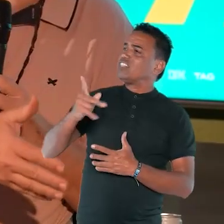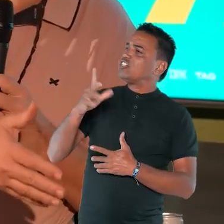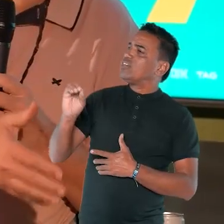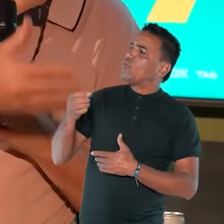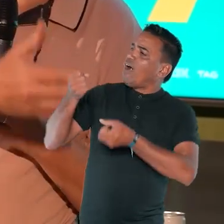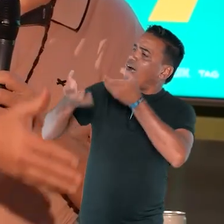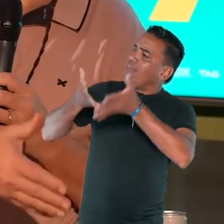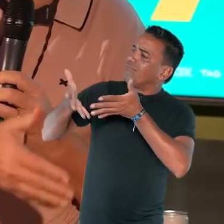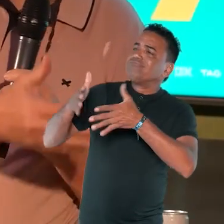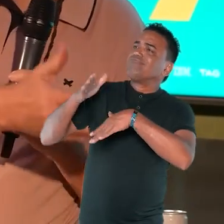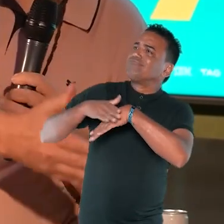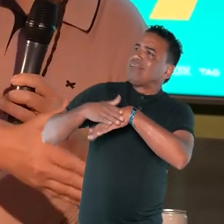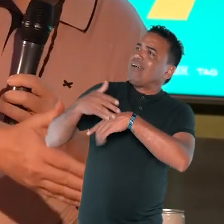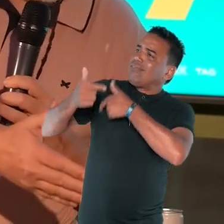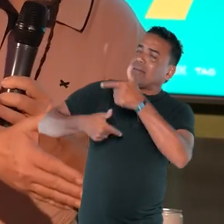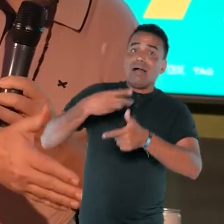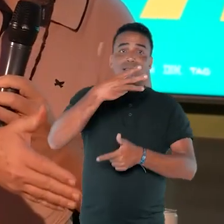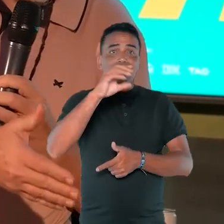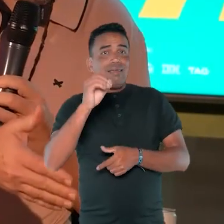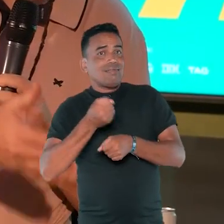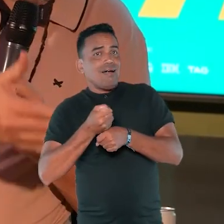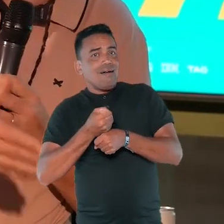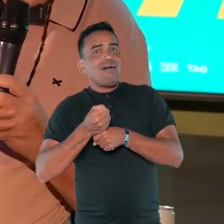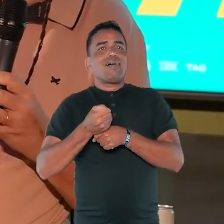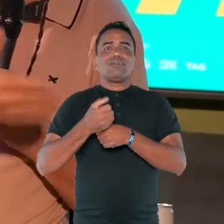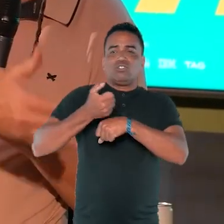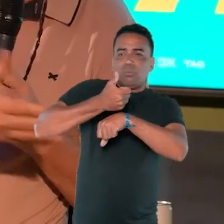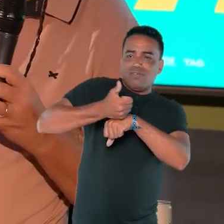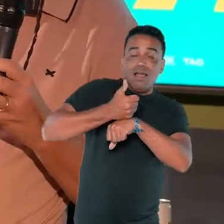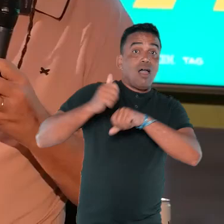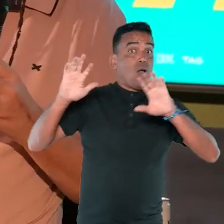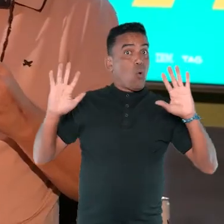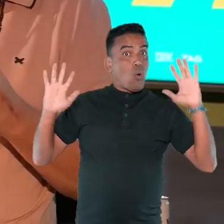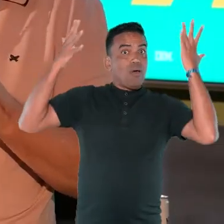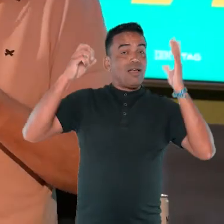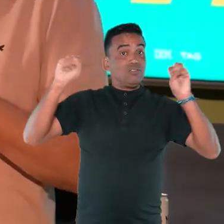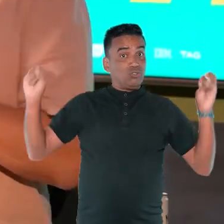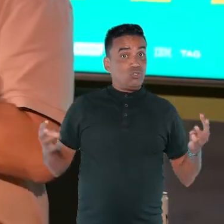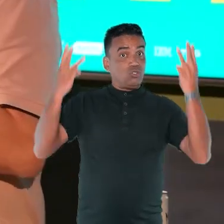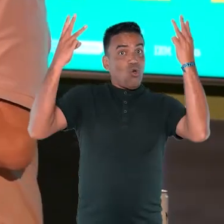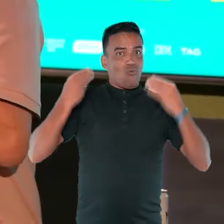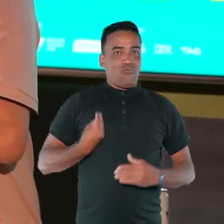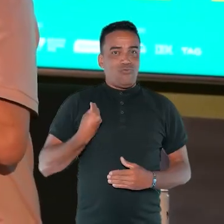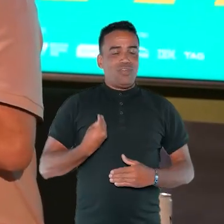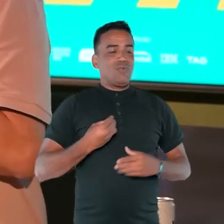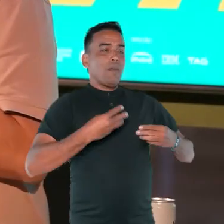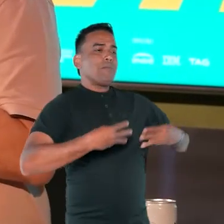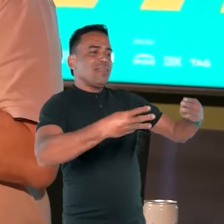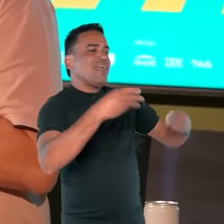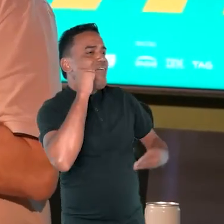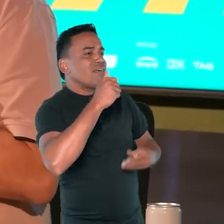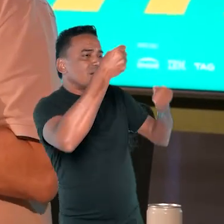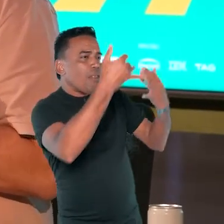seu trabalho, explique, são 30 anos, né, de estrada, que está sendo comemorado agora no show ao vivo. Ministra, por favor, não